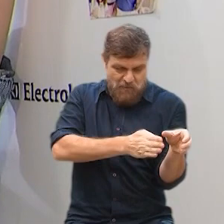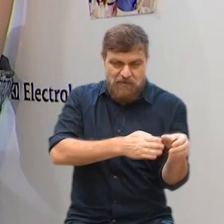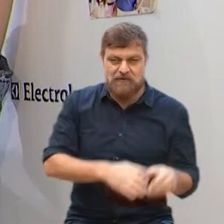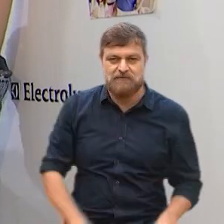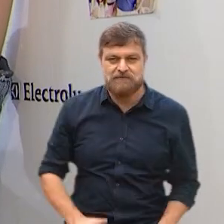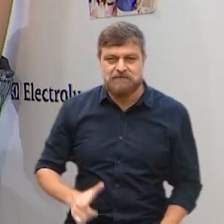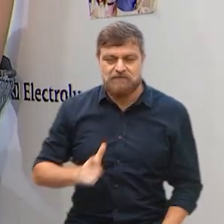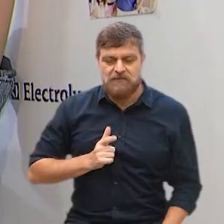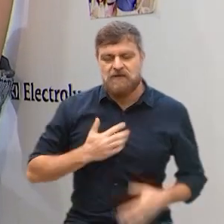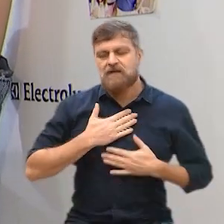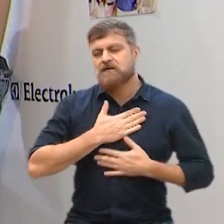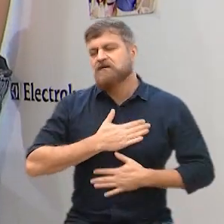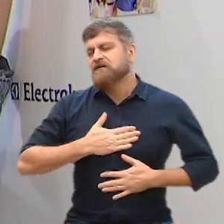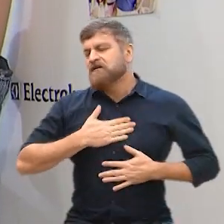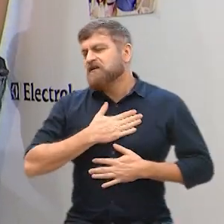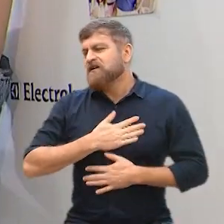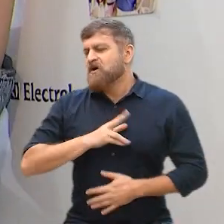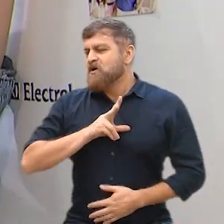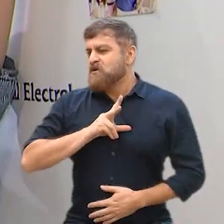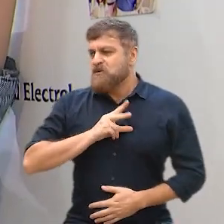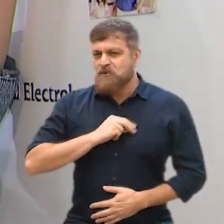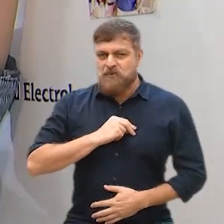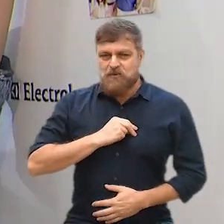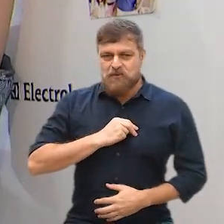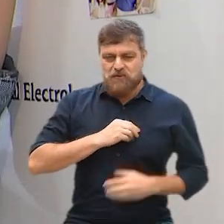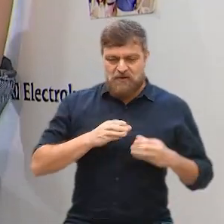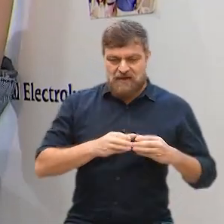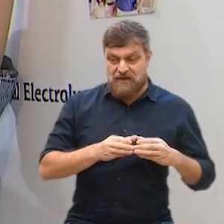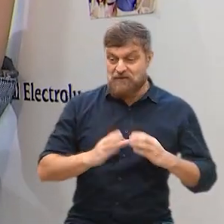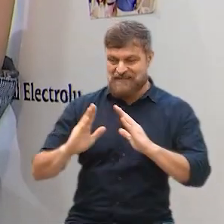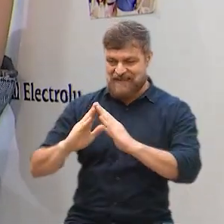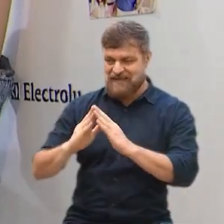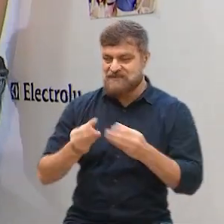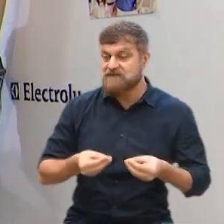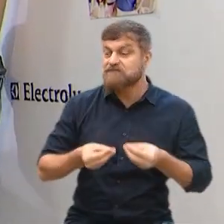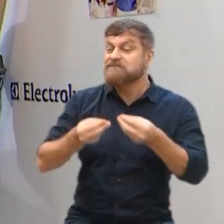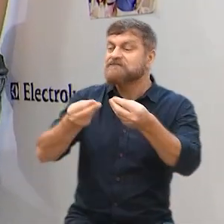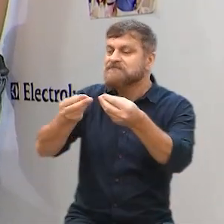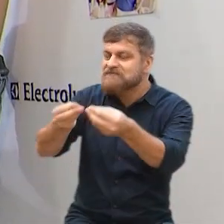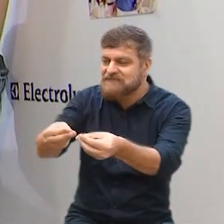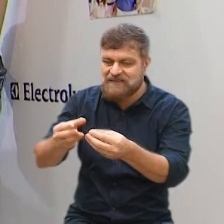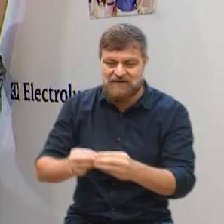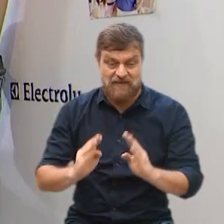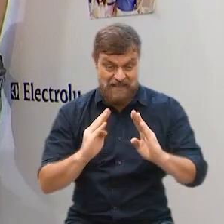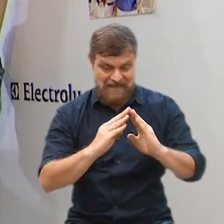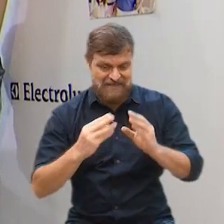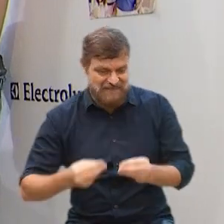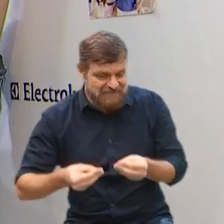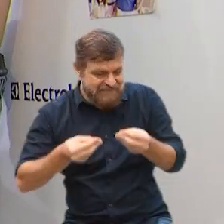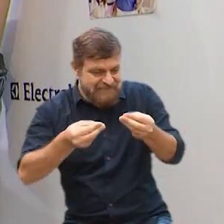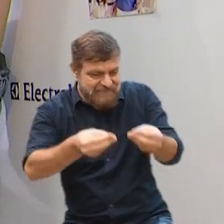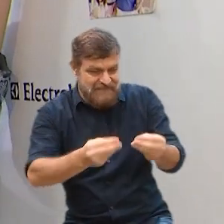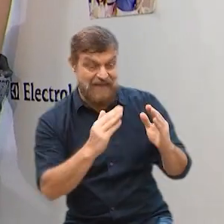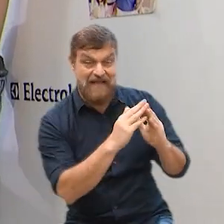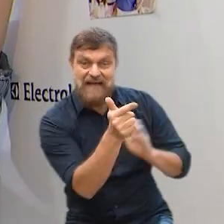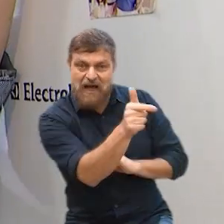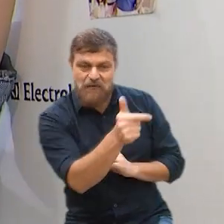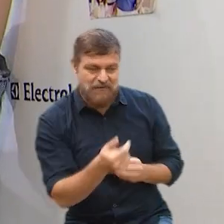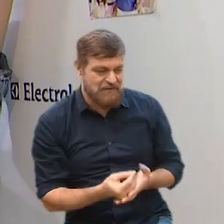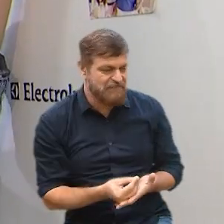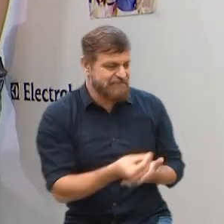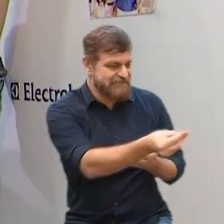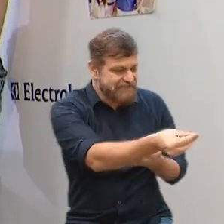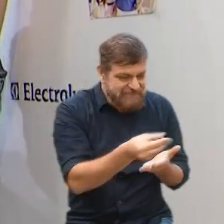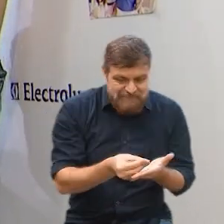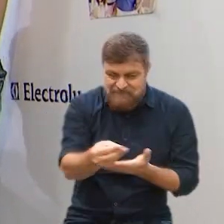o bem que aquilo me fazia, e eu entregava esses bolos de casa em casa. E aí o bem que isso me fazia, o contato que eu voltei a